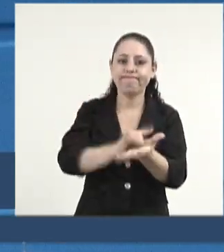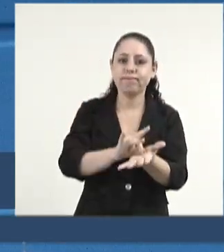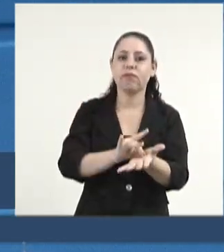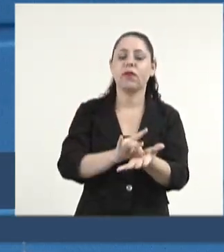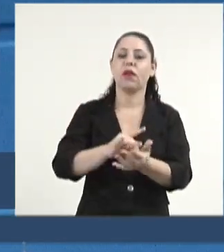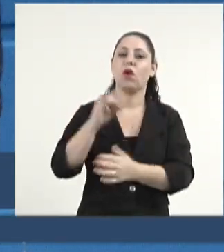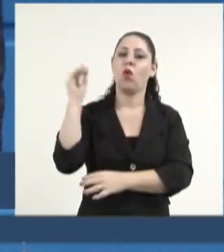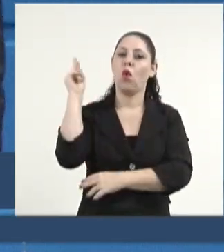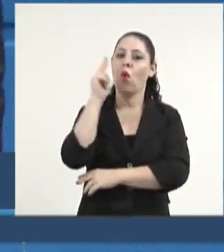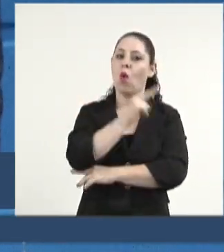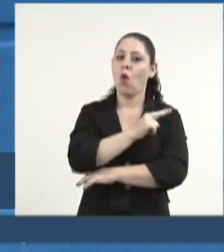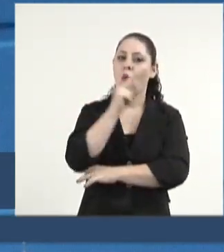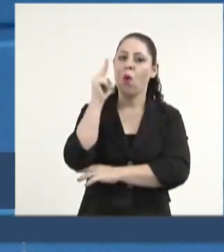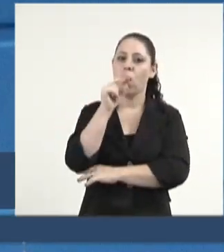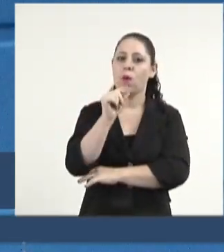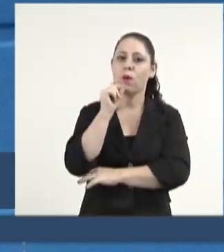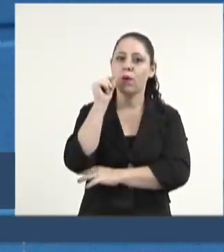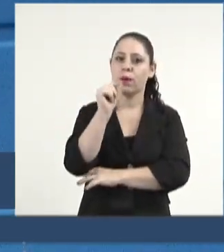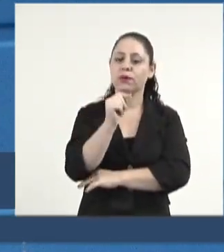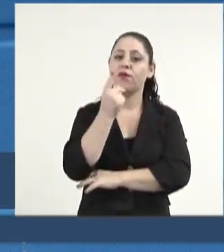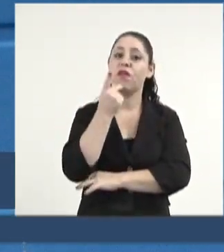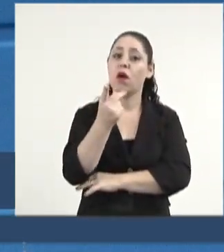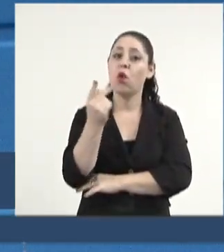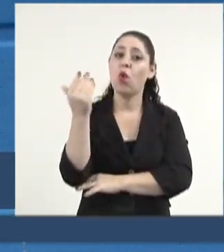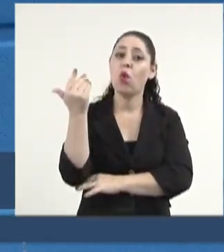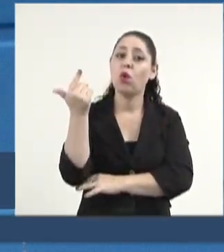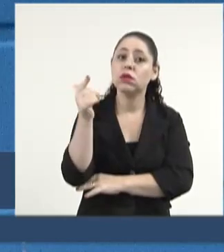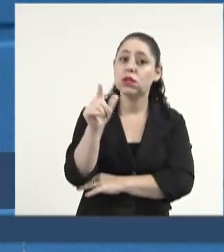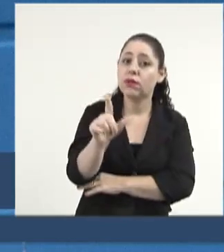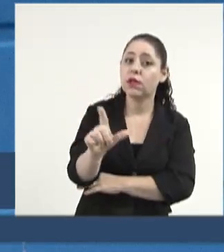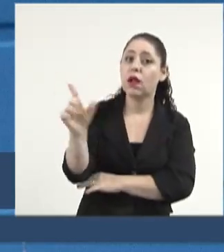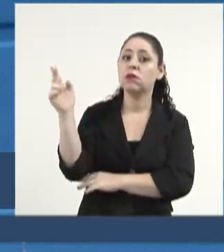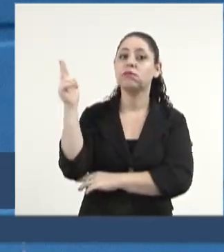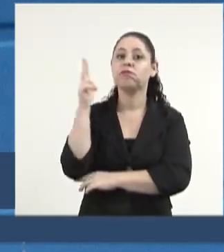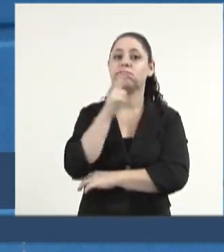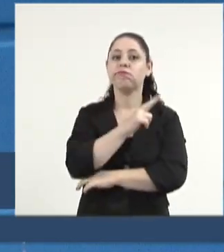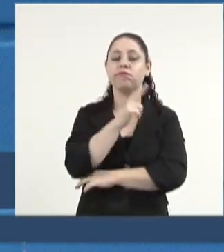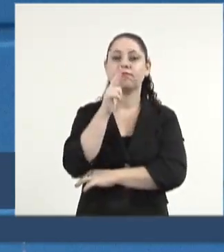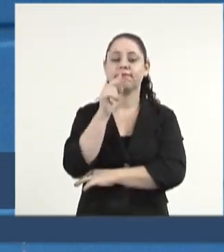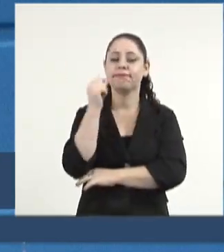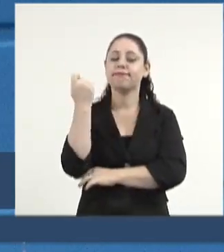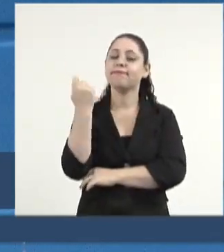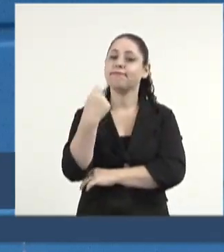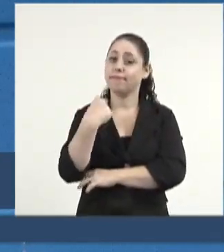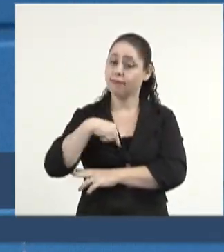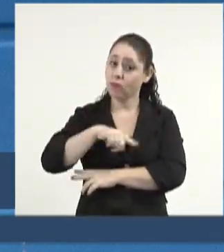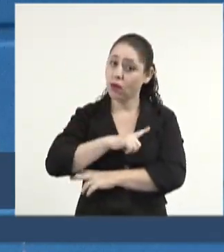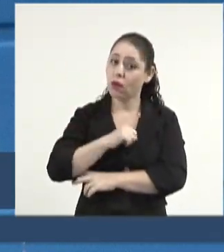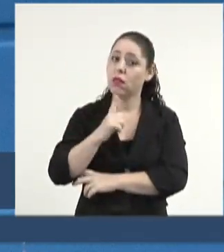problema grave, vou reiterar, é um problema grave, que nós